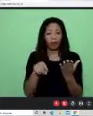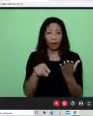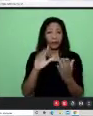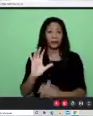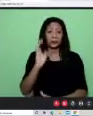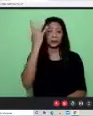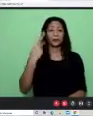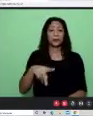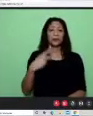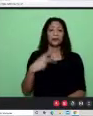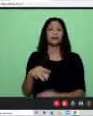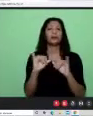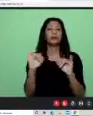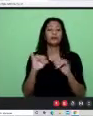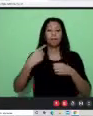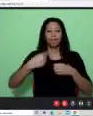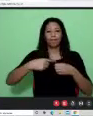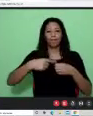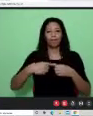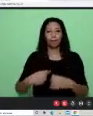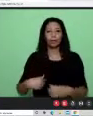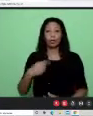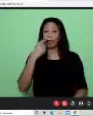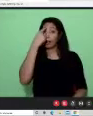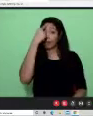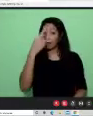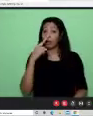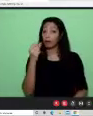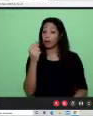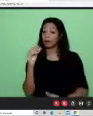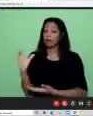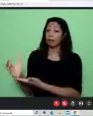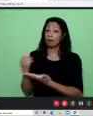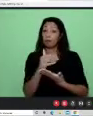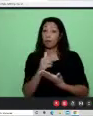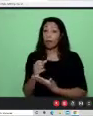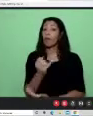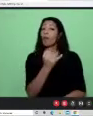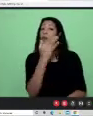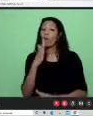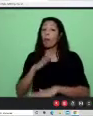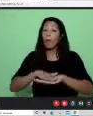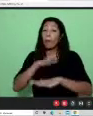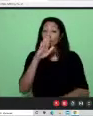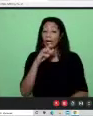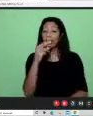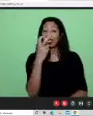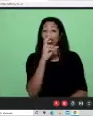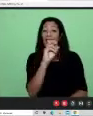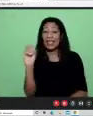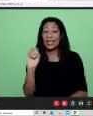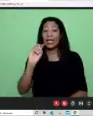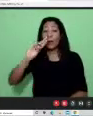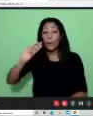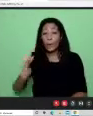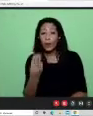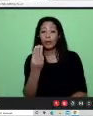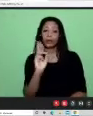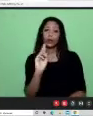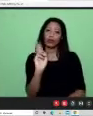Parnamirim. Lembrando, um município que tem uma arrecadação de mais de 500 milhões de reais, deixar bem claro isso. Concedo a parte ao